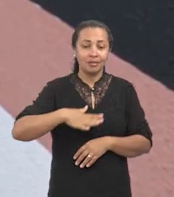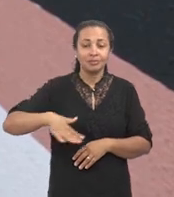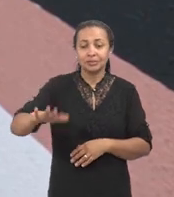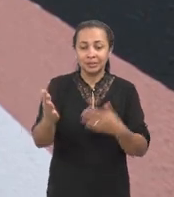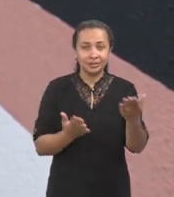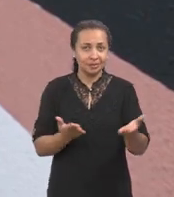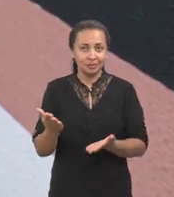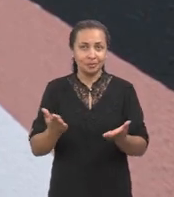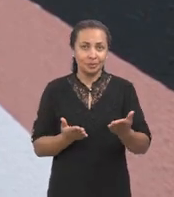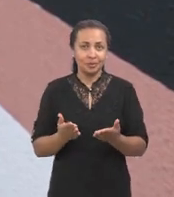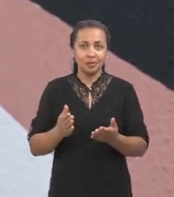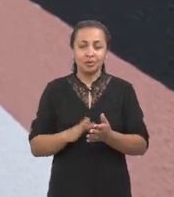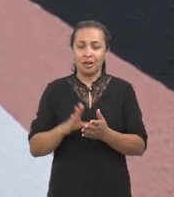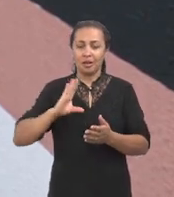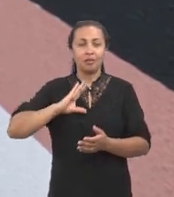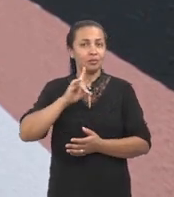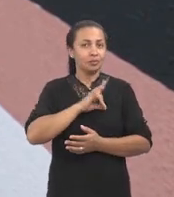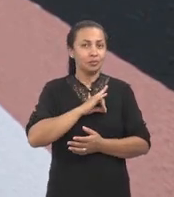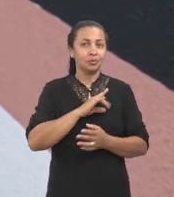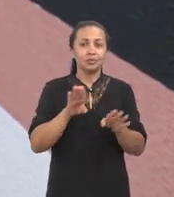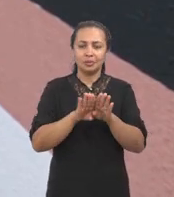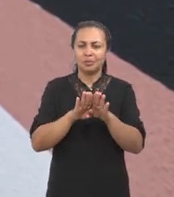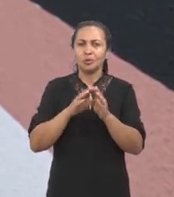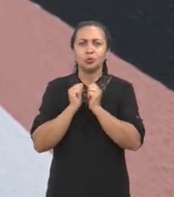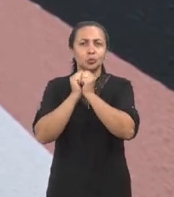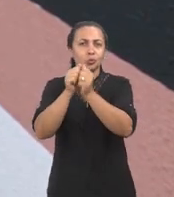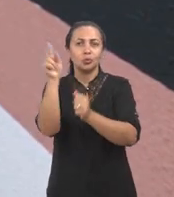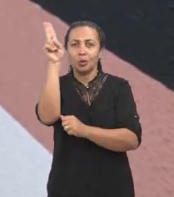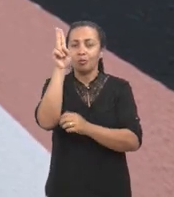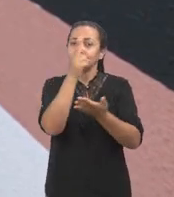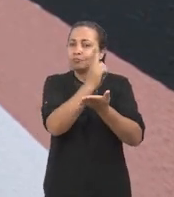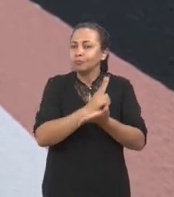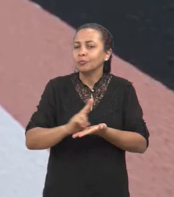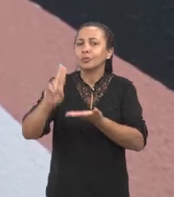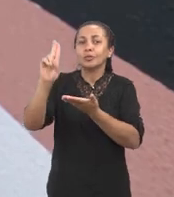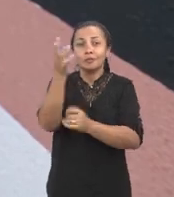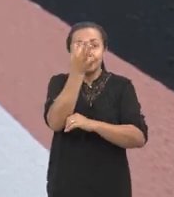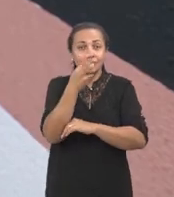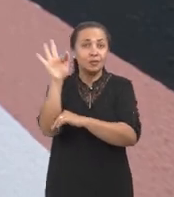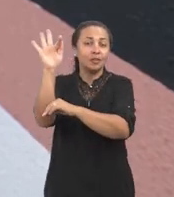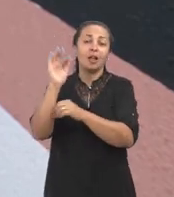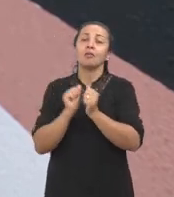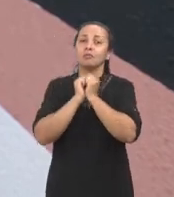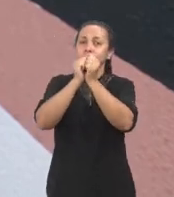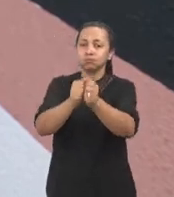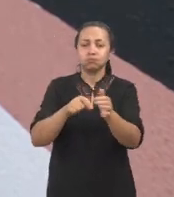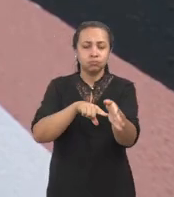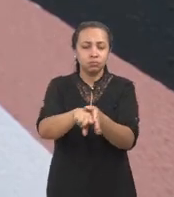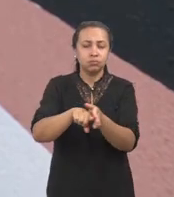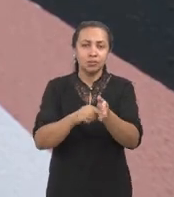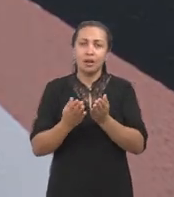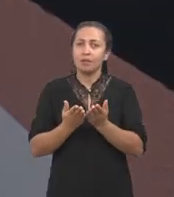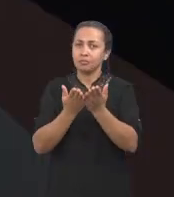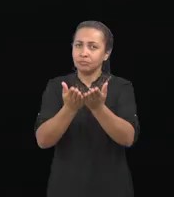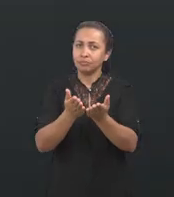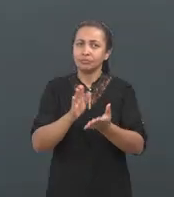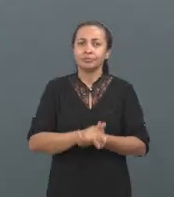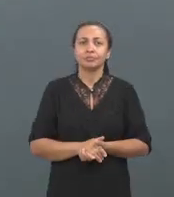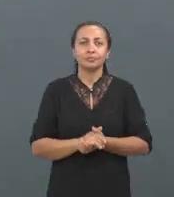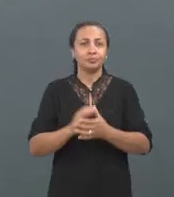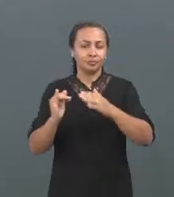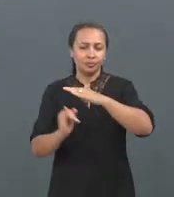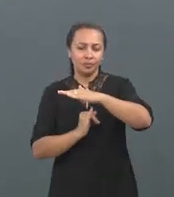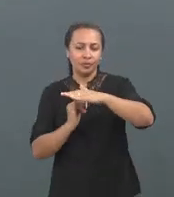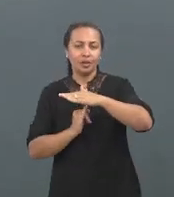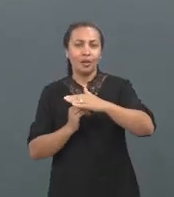desse serviços que tanta Coordenadoria como a Universidade Federal junto com a pesquisa ela acaba oferecendo